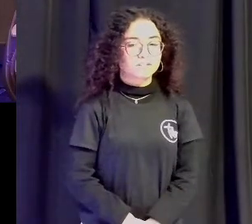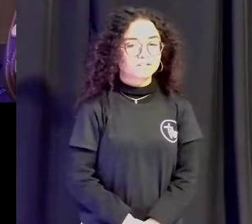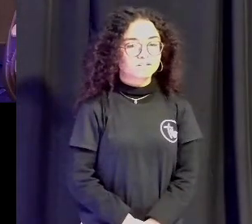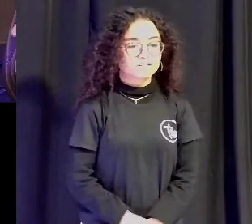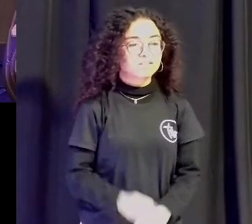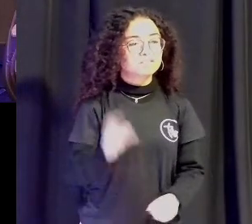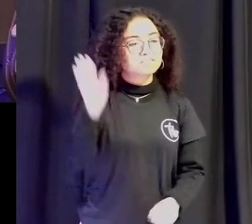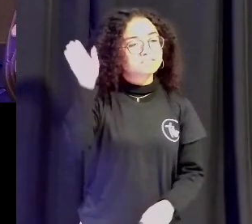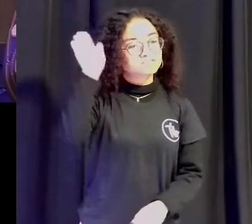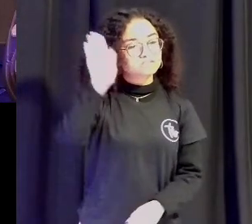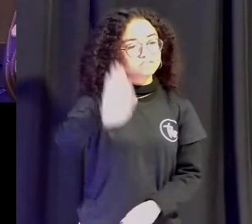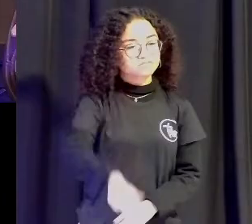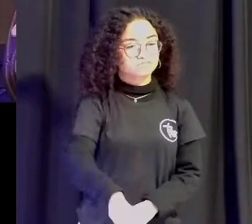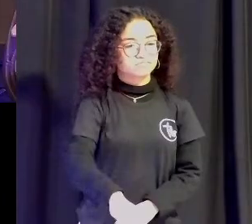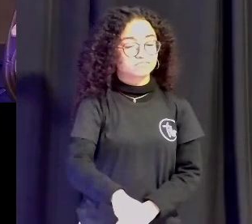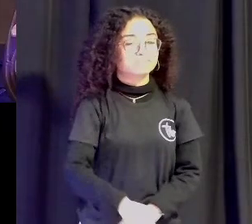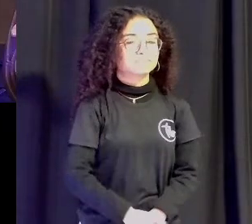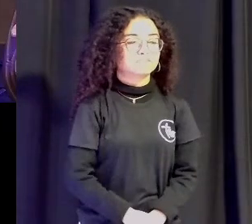Discípulos de Jesus